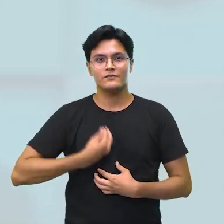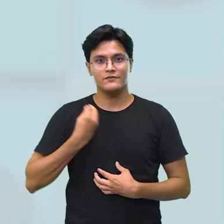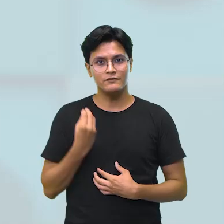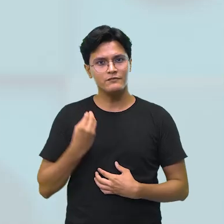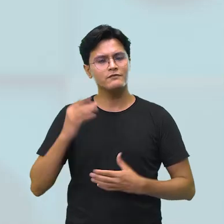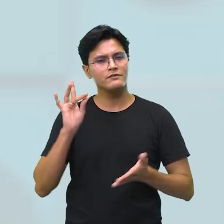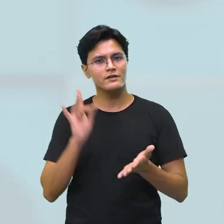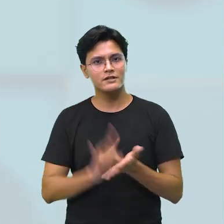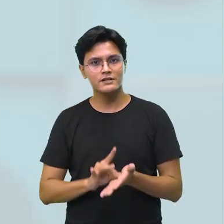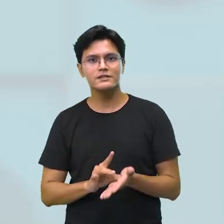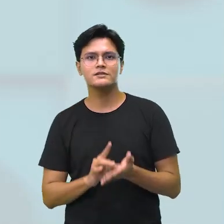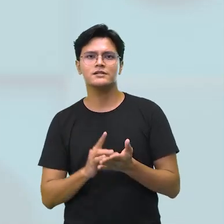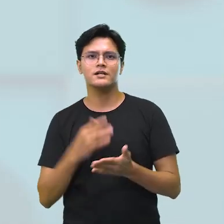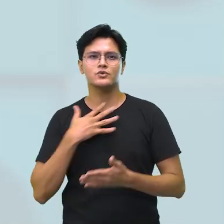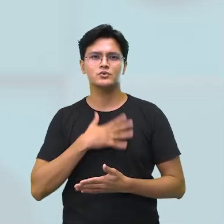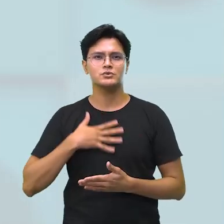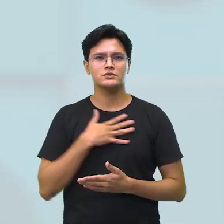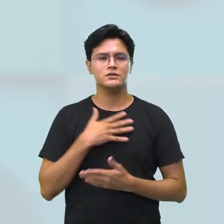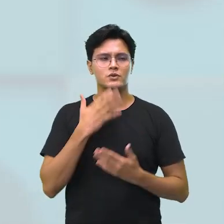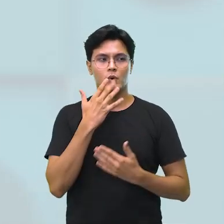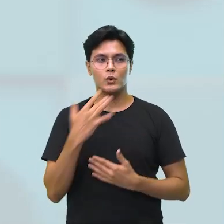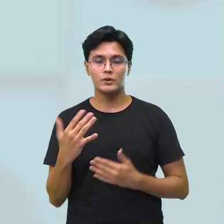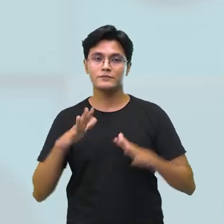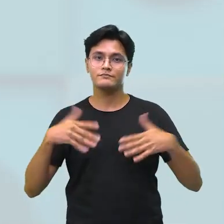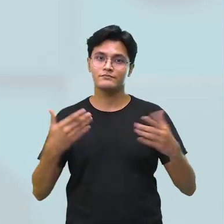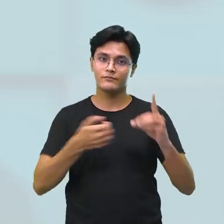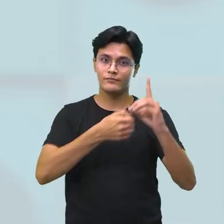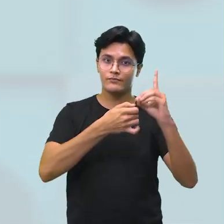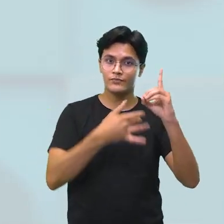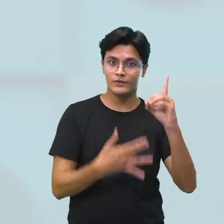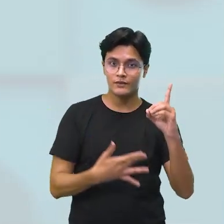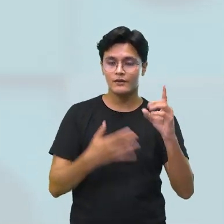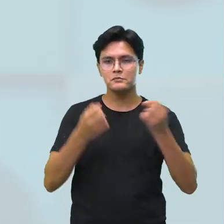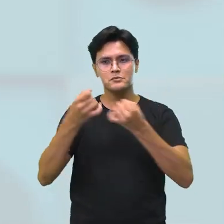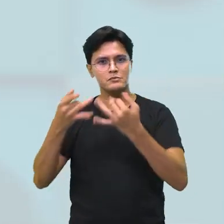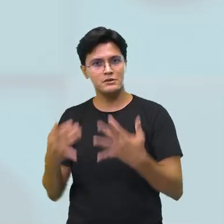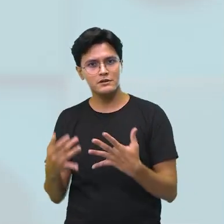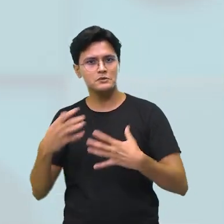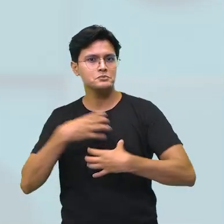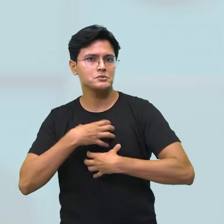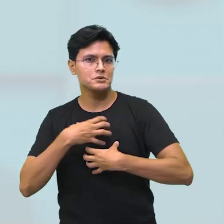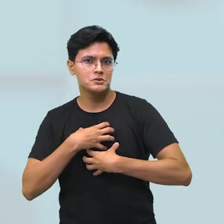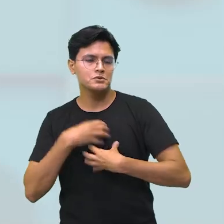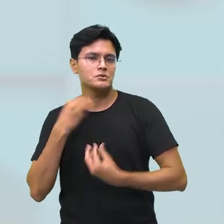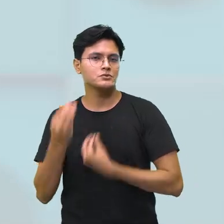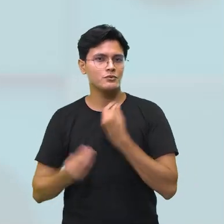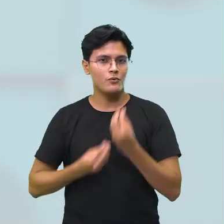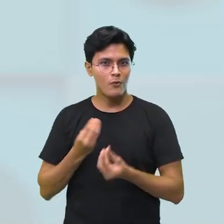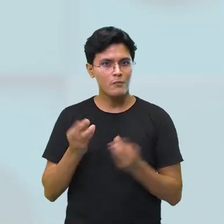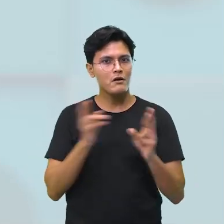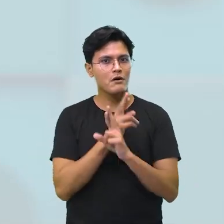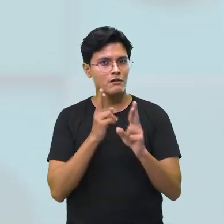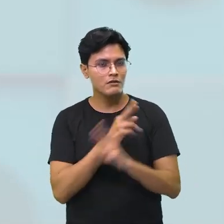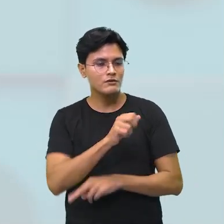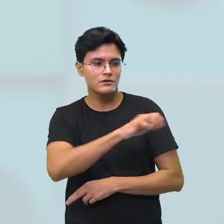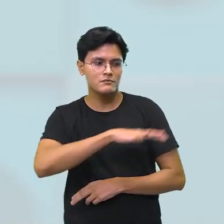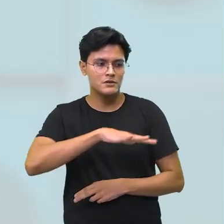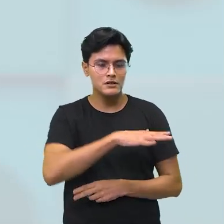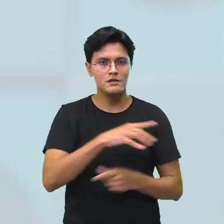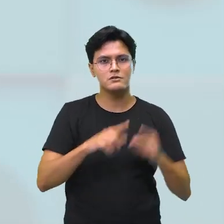gente vai descrevendo os ambientes, inclusive dizendo quais sensações nós temos em relação a eles, ao ambiente, a